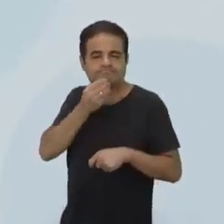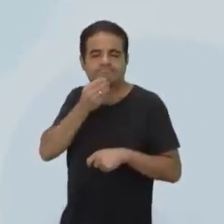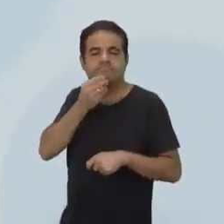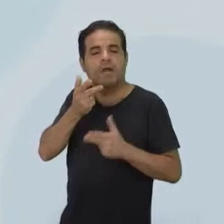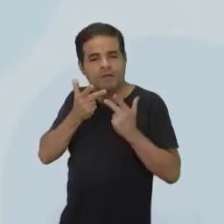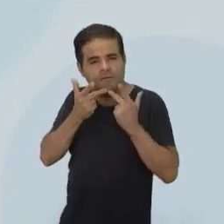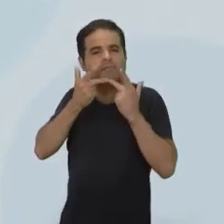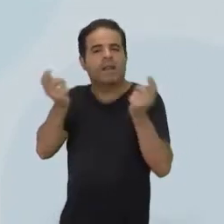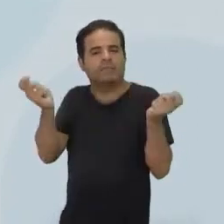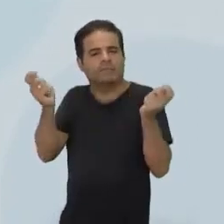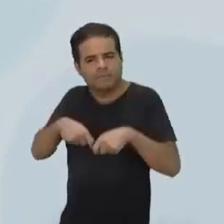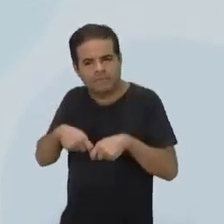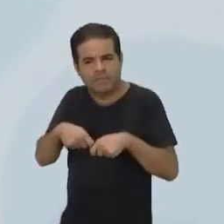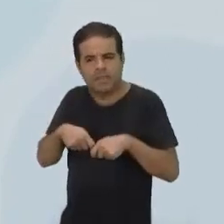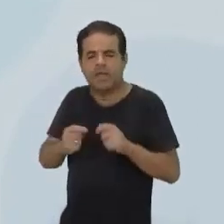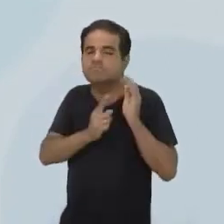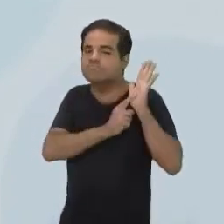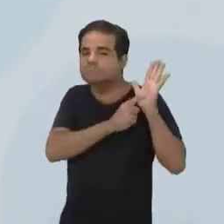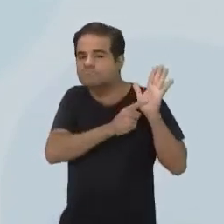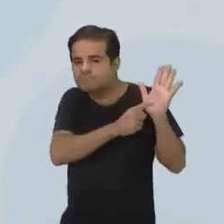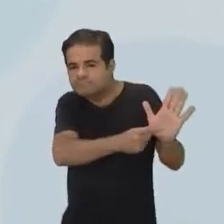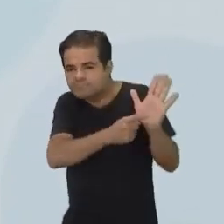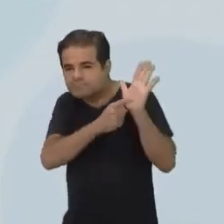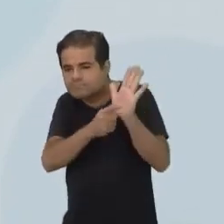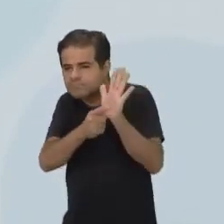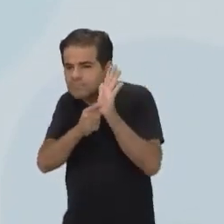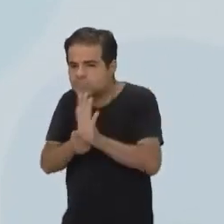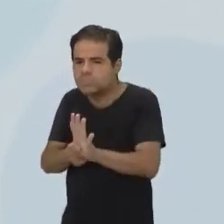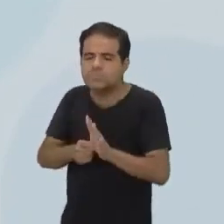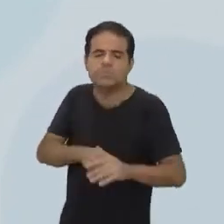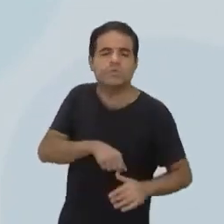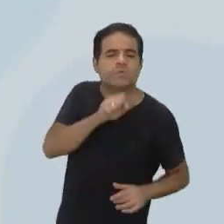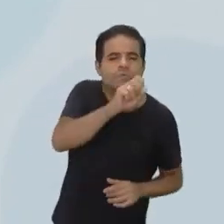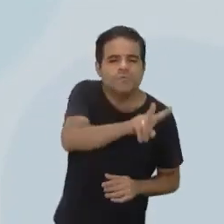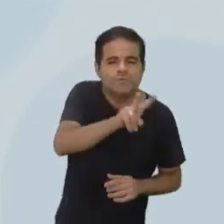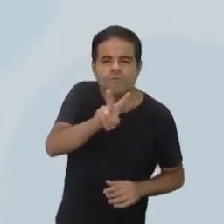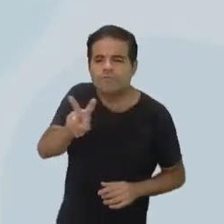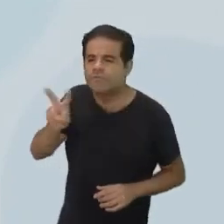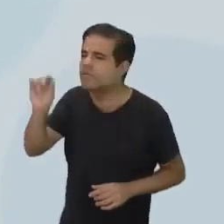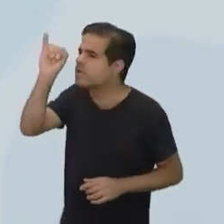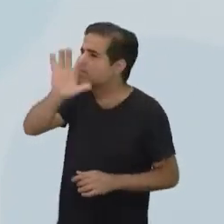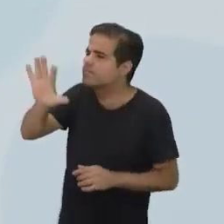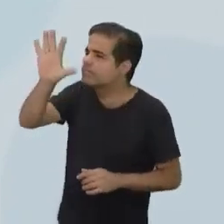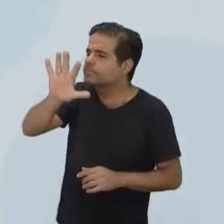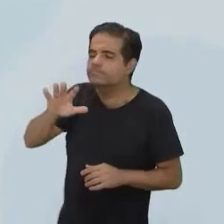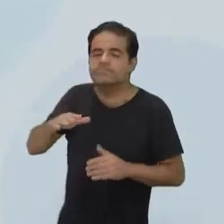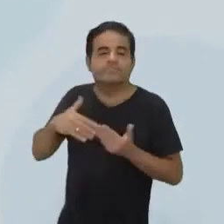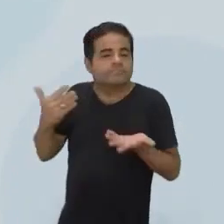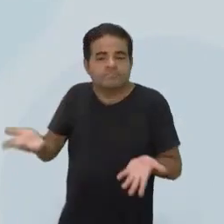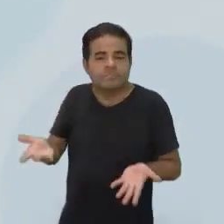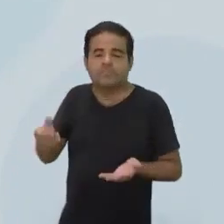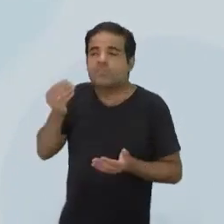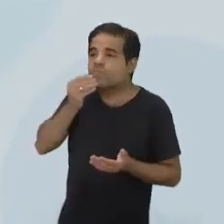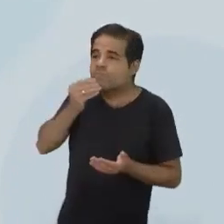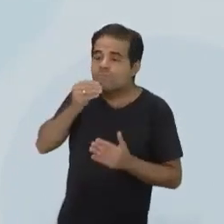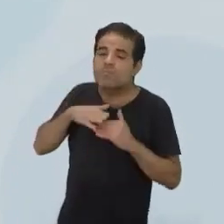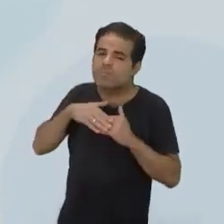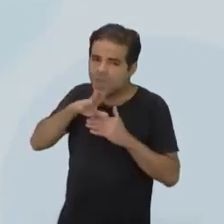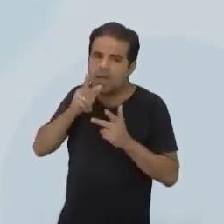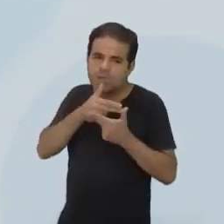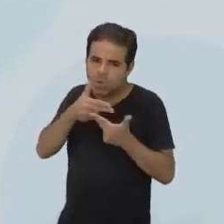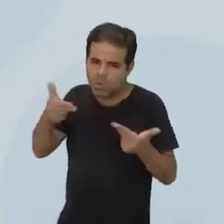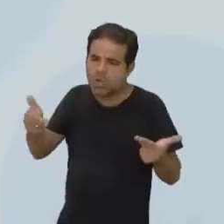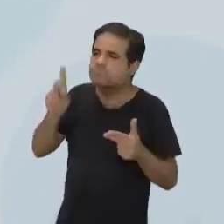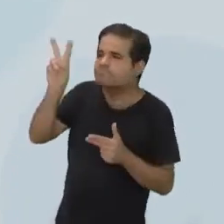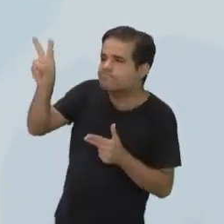falar. Façam os apontamentos sobre o que vem nessa imagem. Então, desde o mais óbvio, é tal